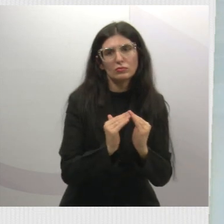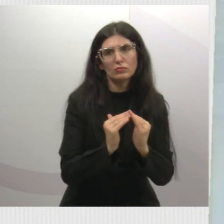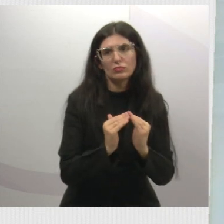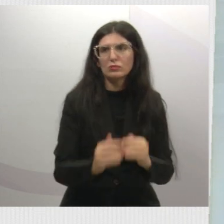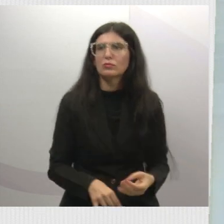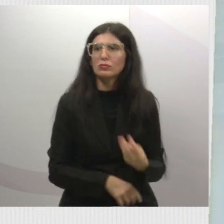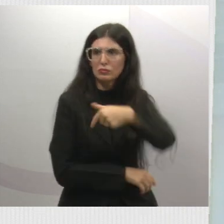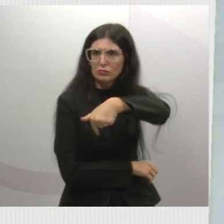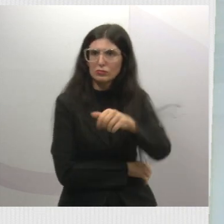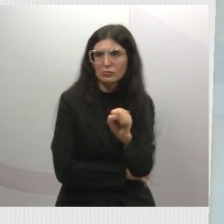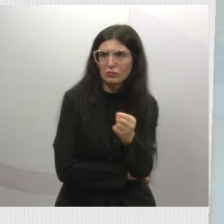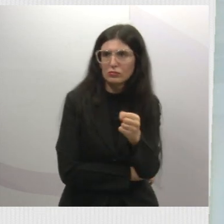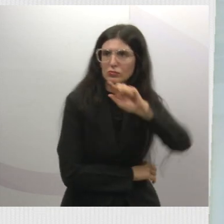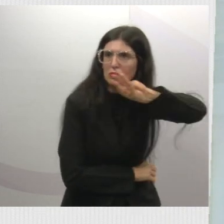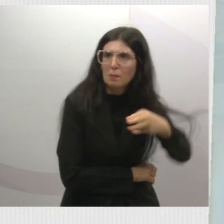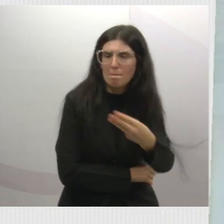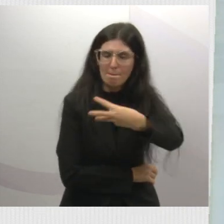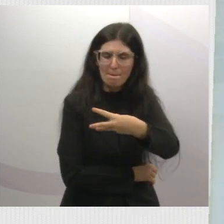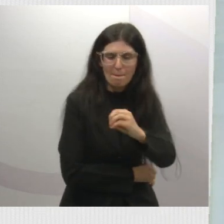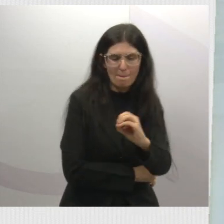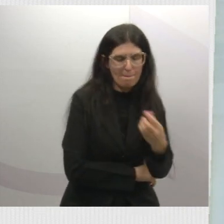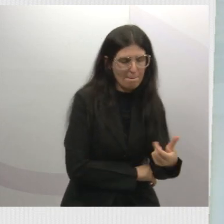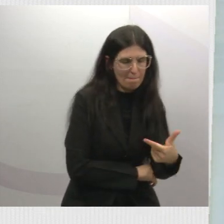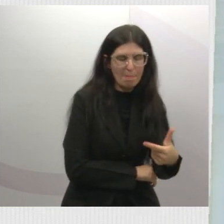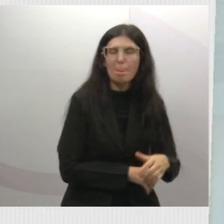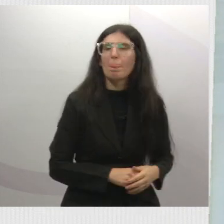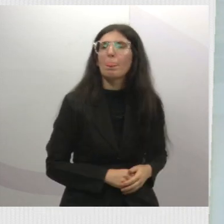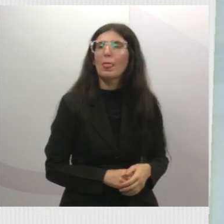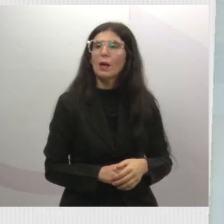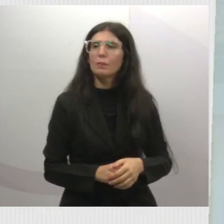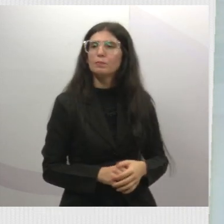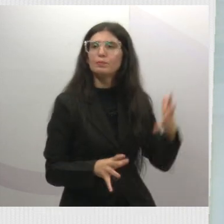realizado no primeiro quadrimestre de 2020,